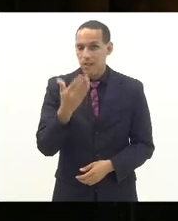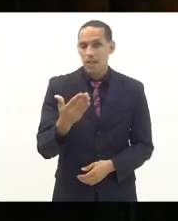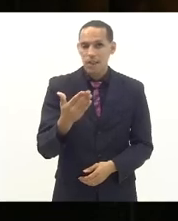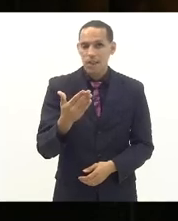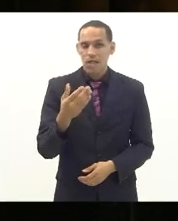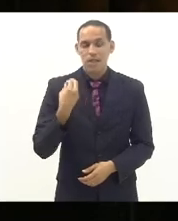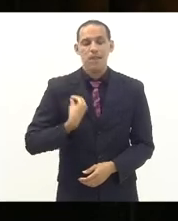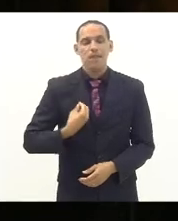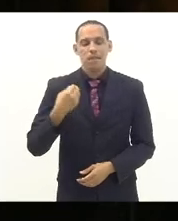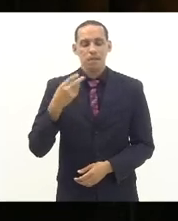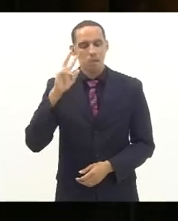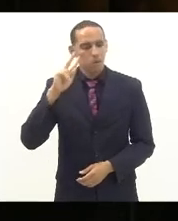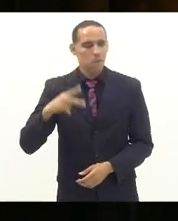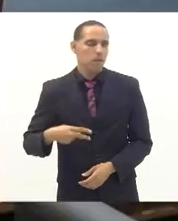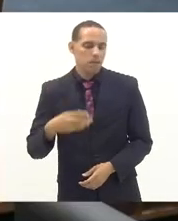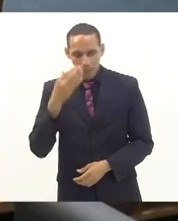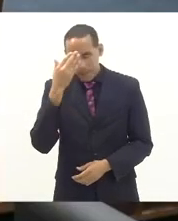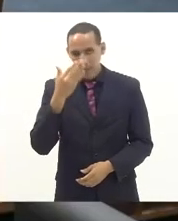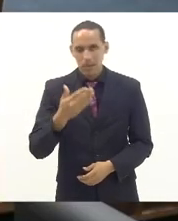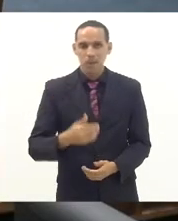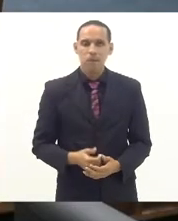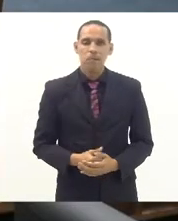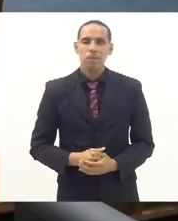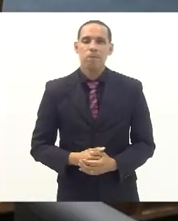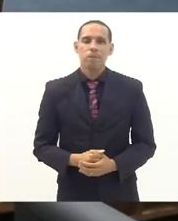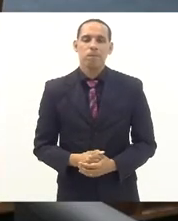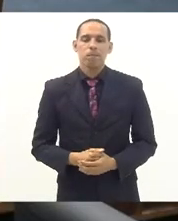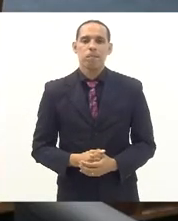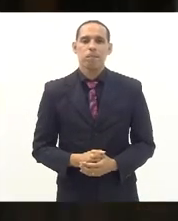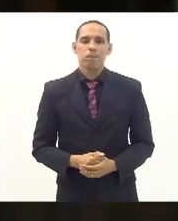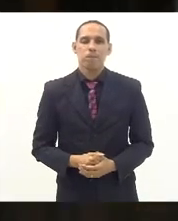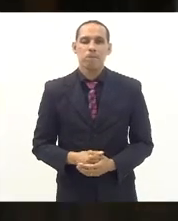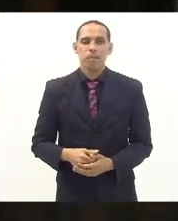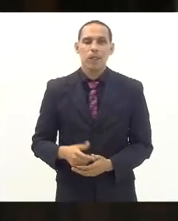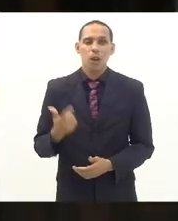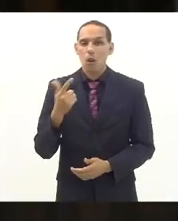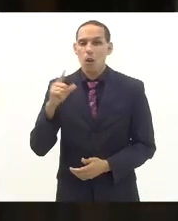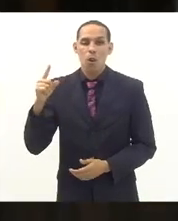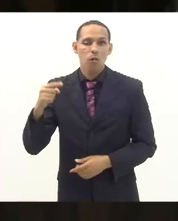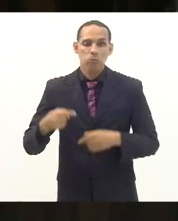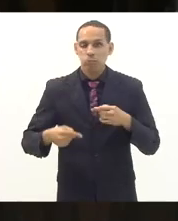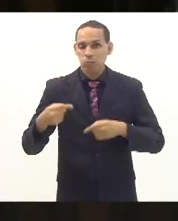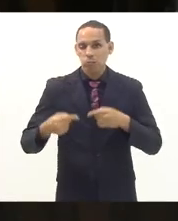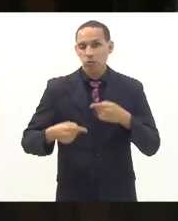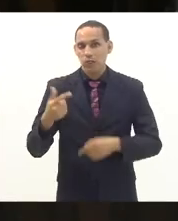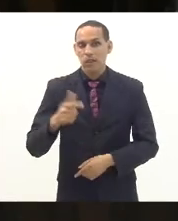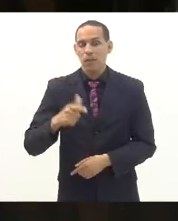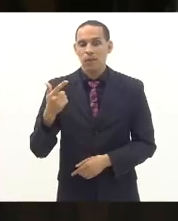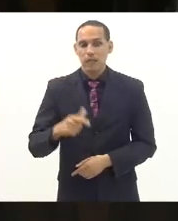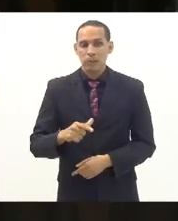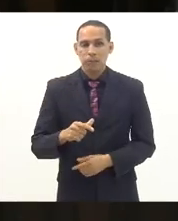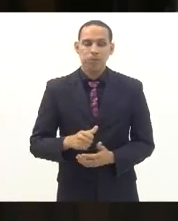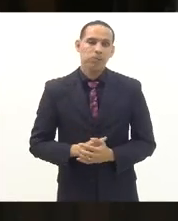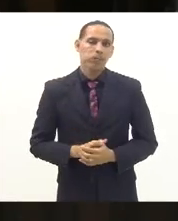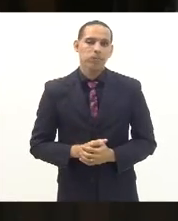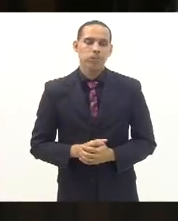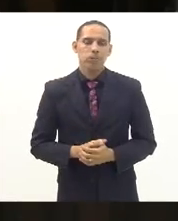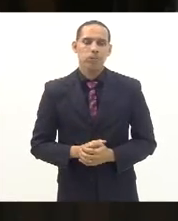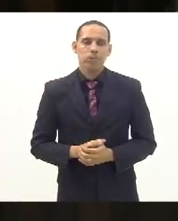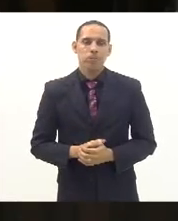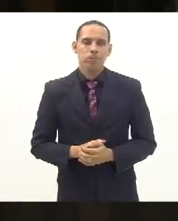humana muito obrigada e não havendo mais oradores inscritos para